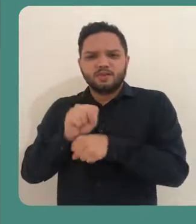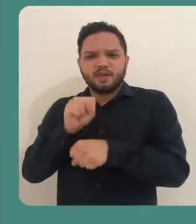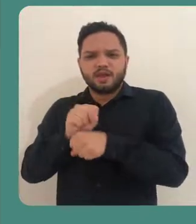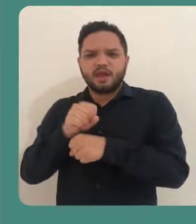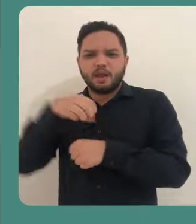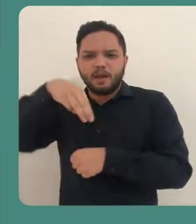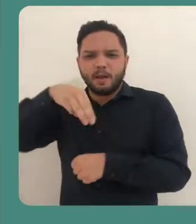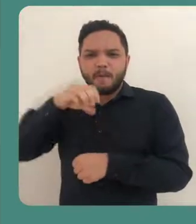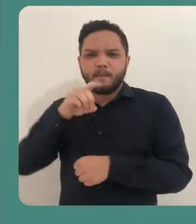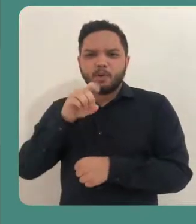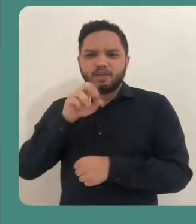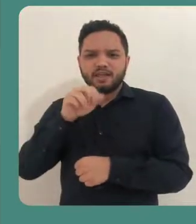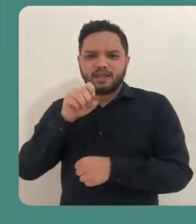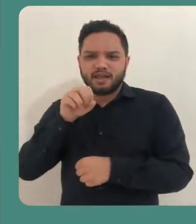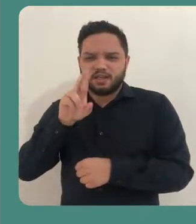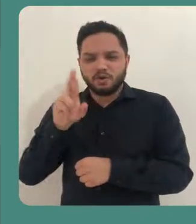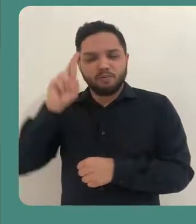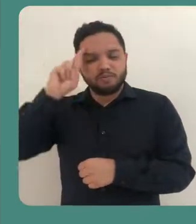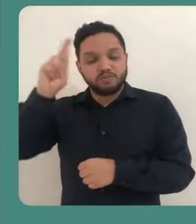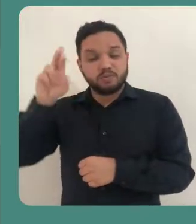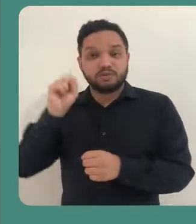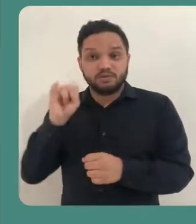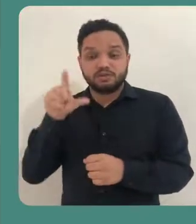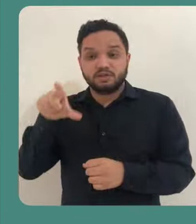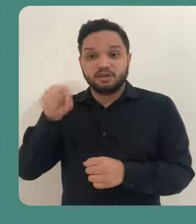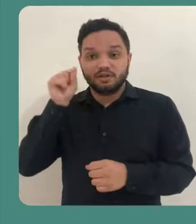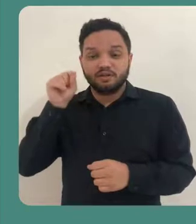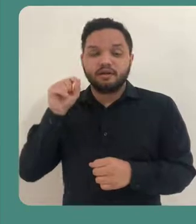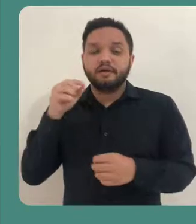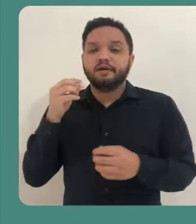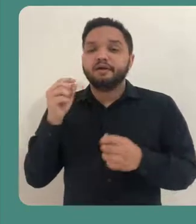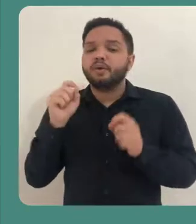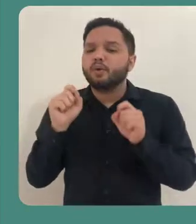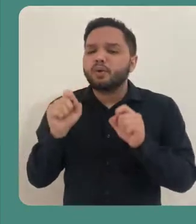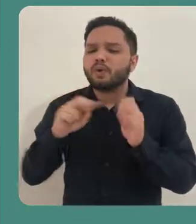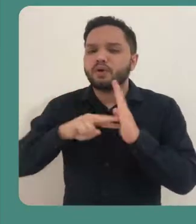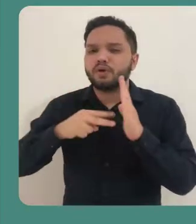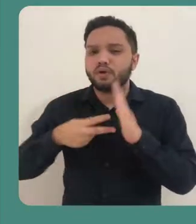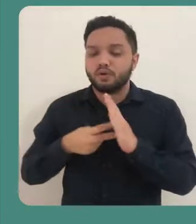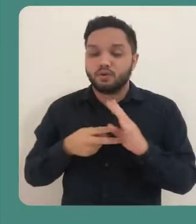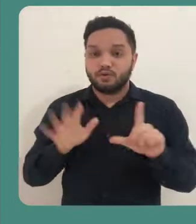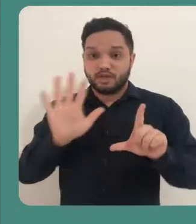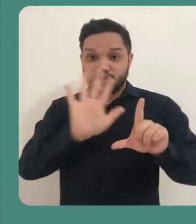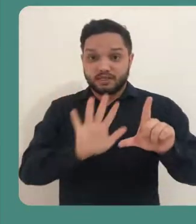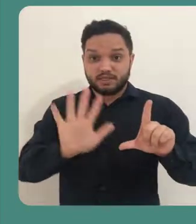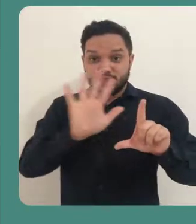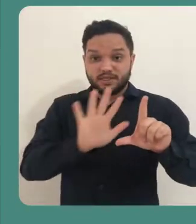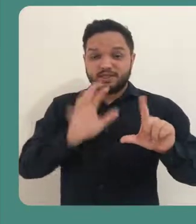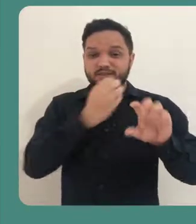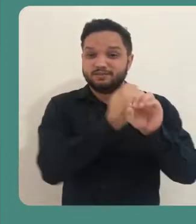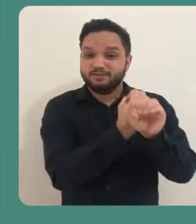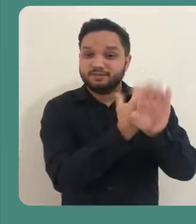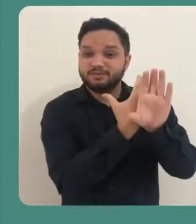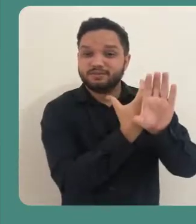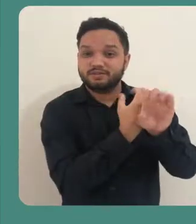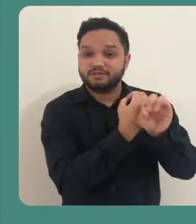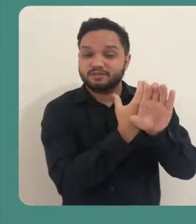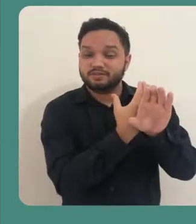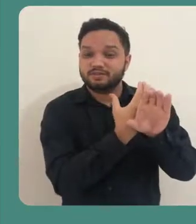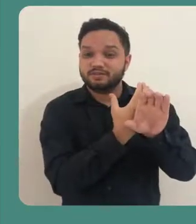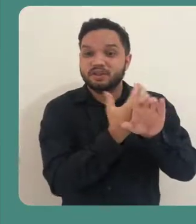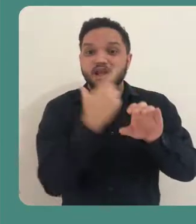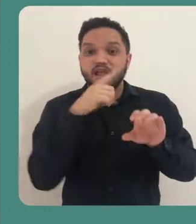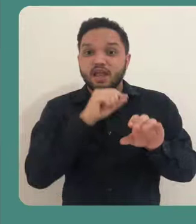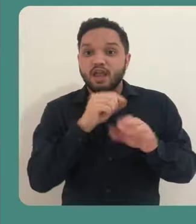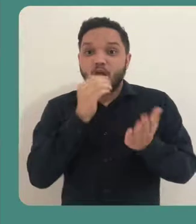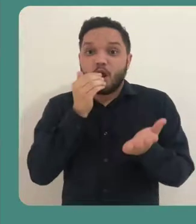isso vai fazer com que o espaço dessa web conferência só seja ativado depois que uns